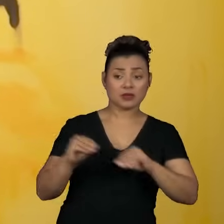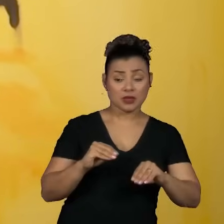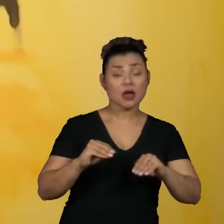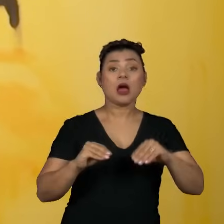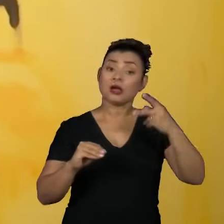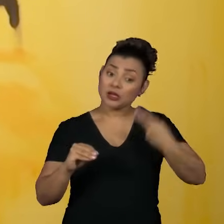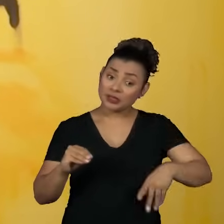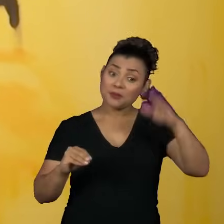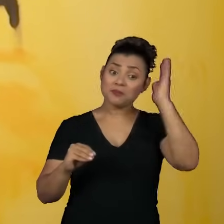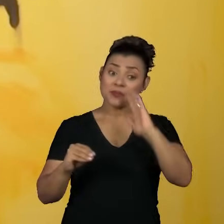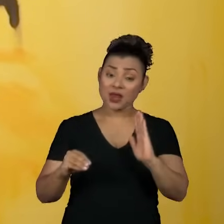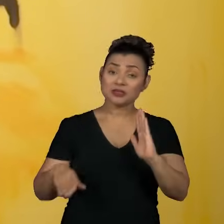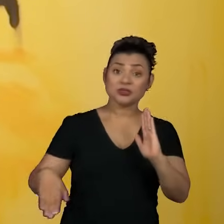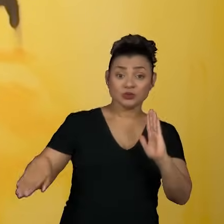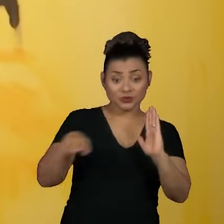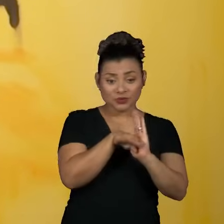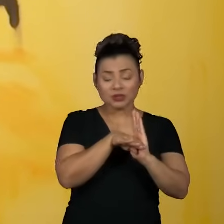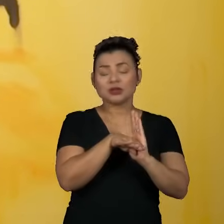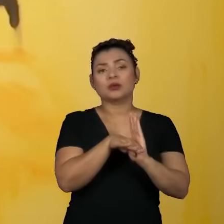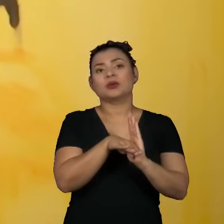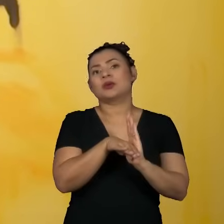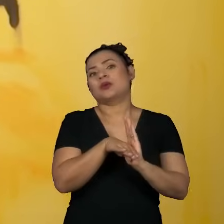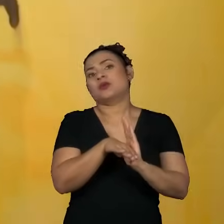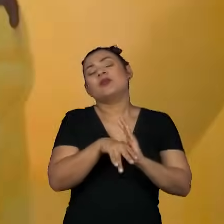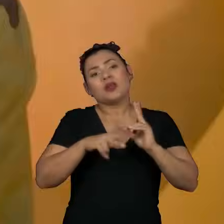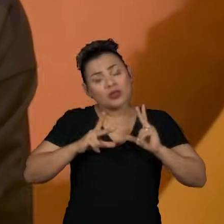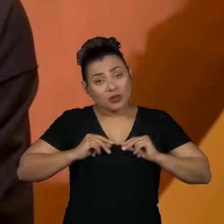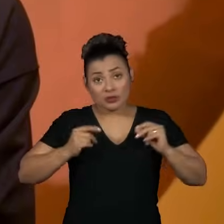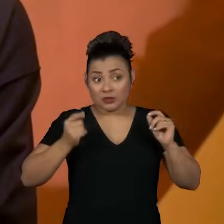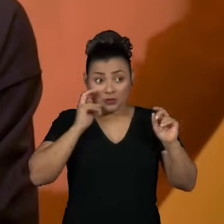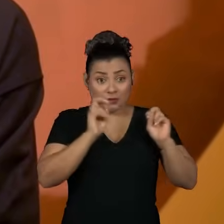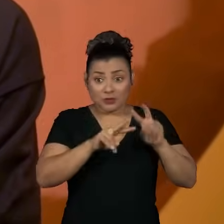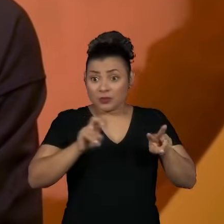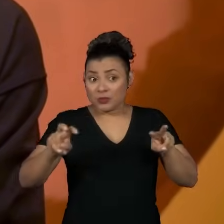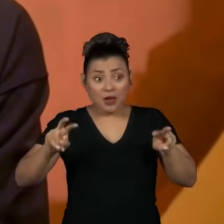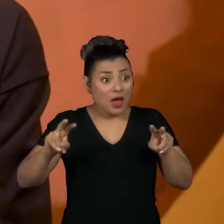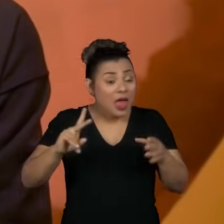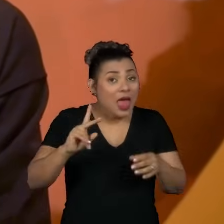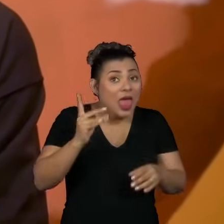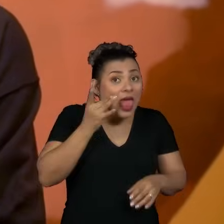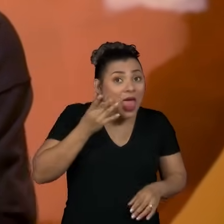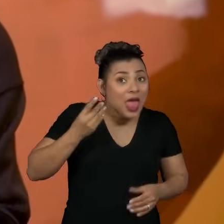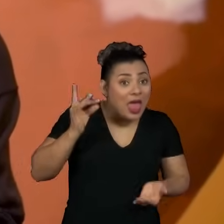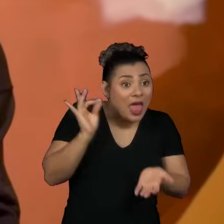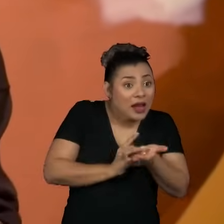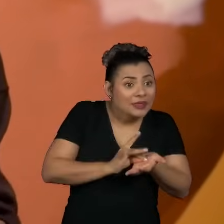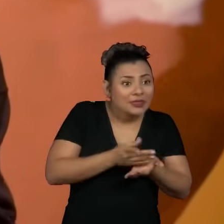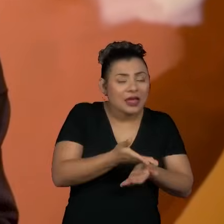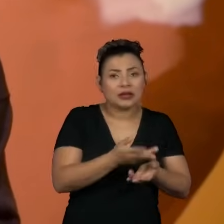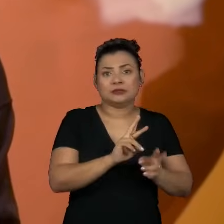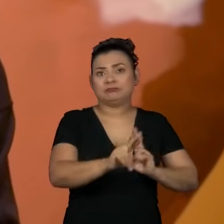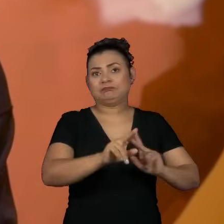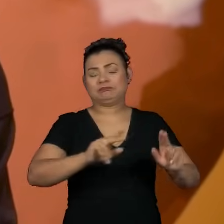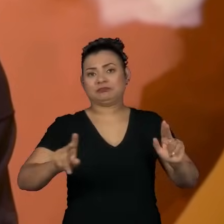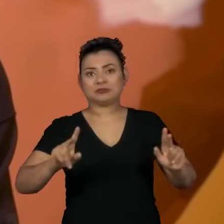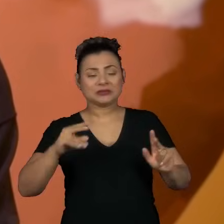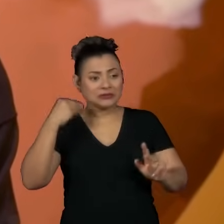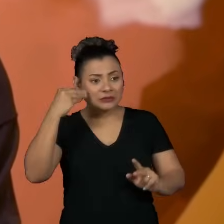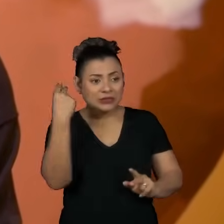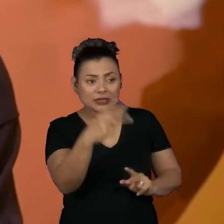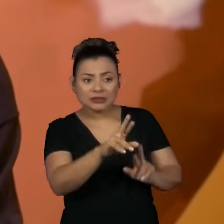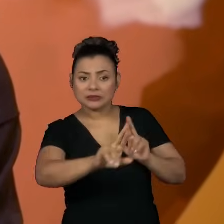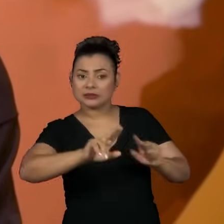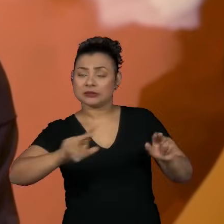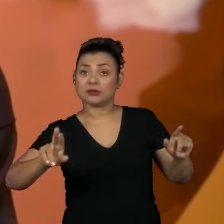Brasil, vou dando de cara com uma realidade totalmente diferente, né? Fui vendo essa